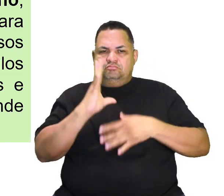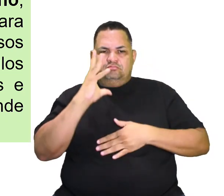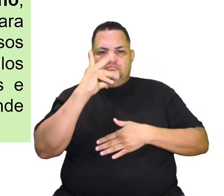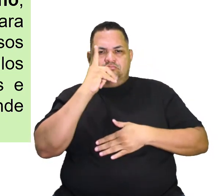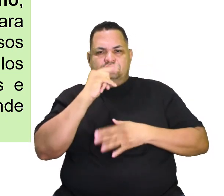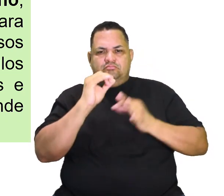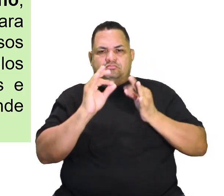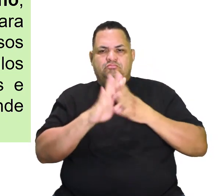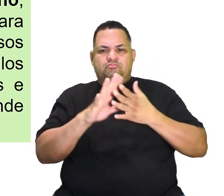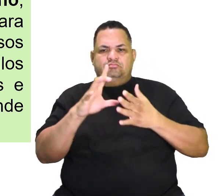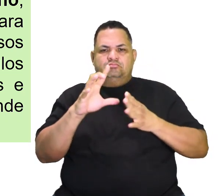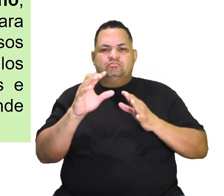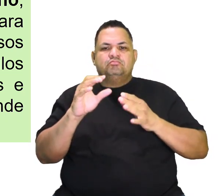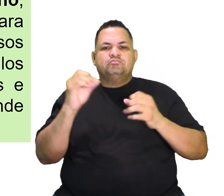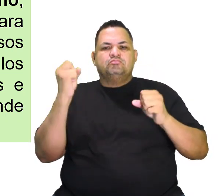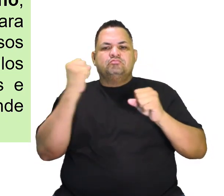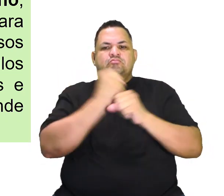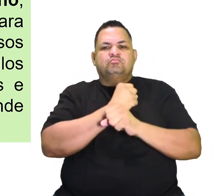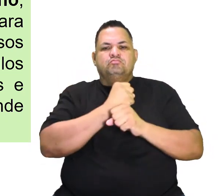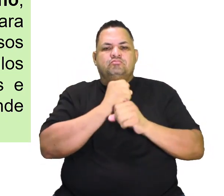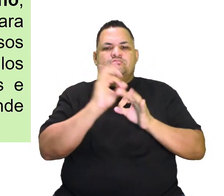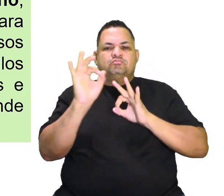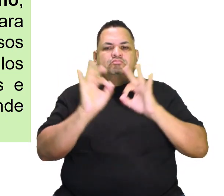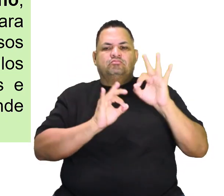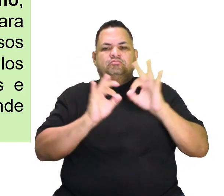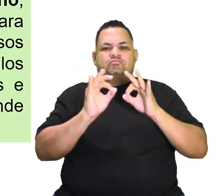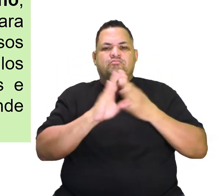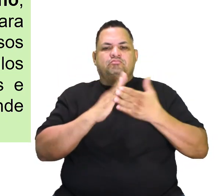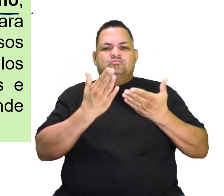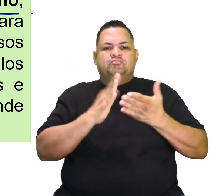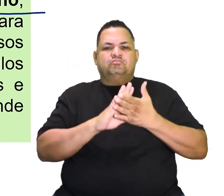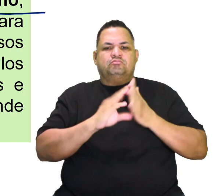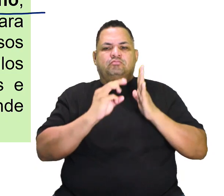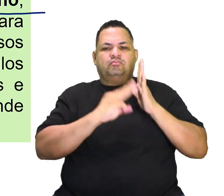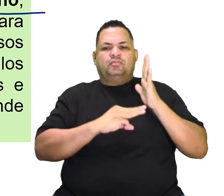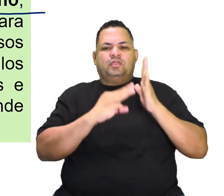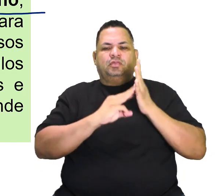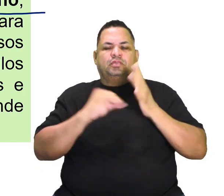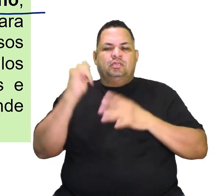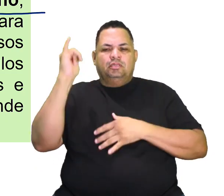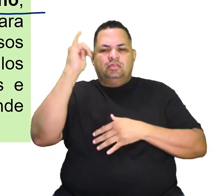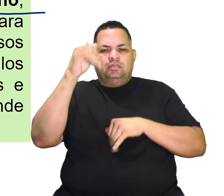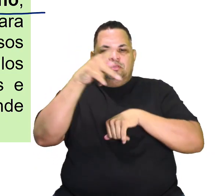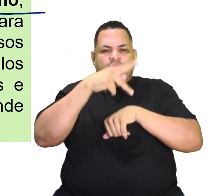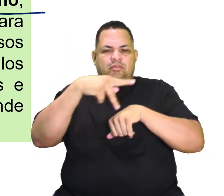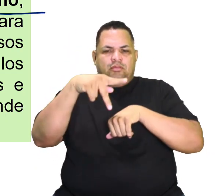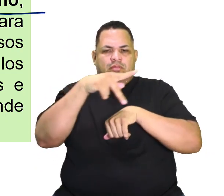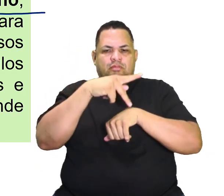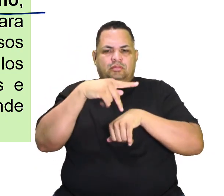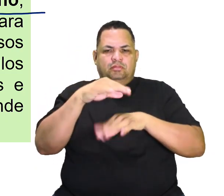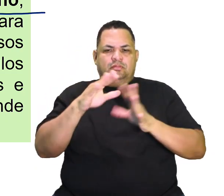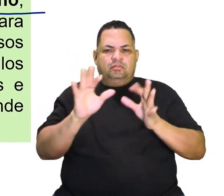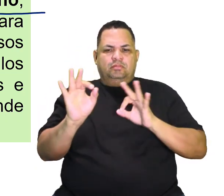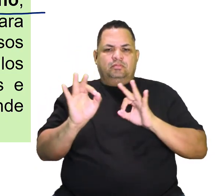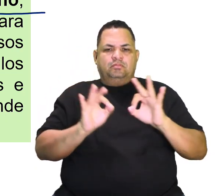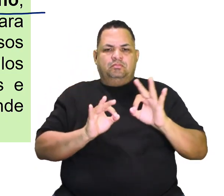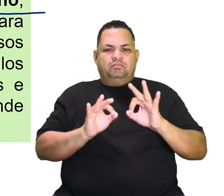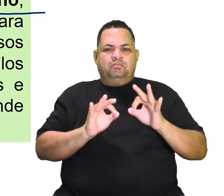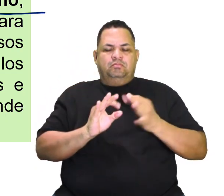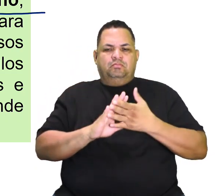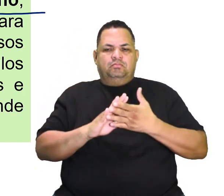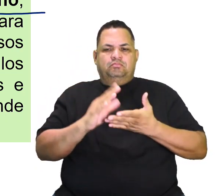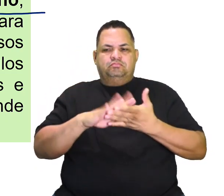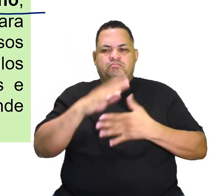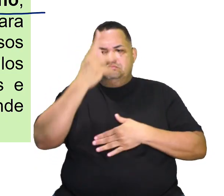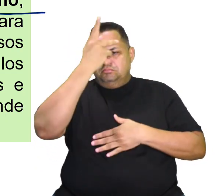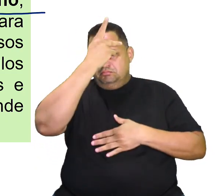lá dentro. Foi constituído por um palco modelo italiano, que é aquele palco, né, em que